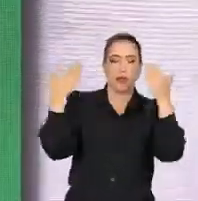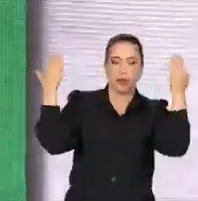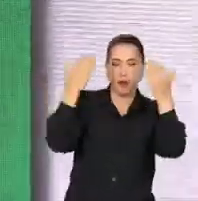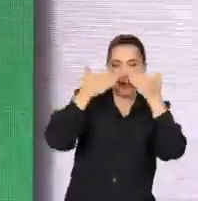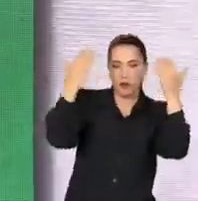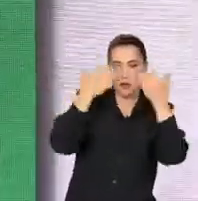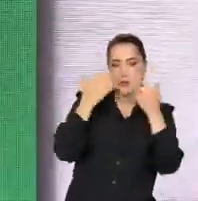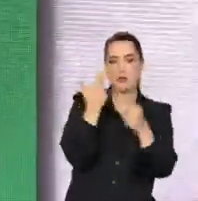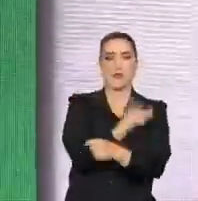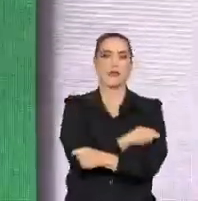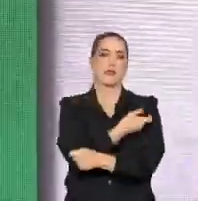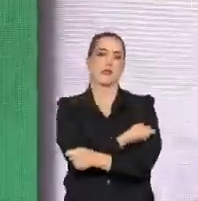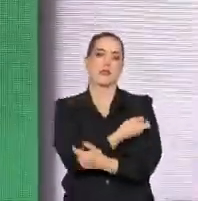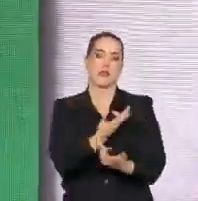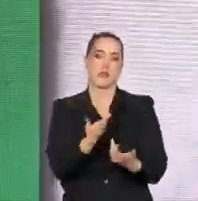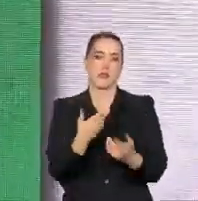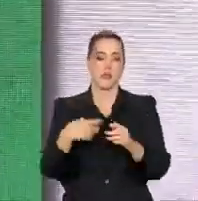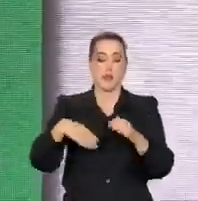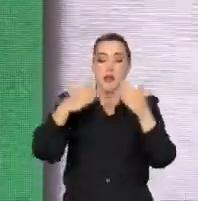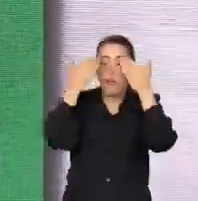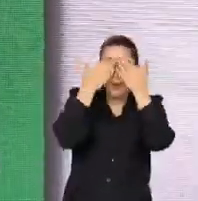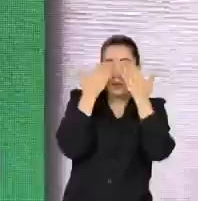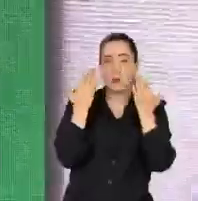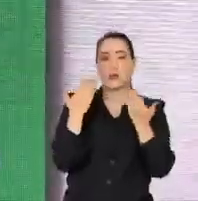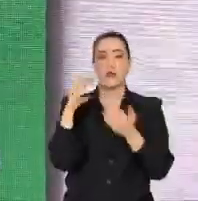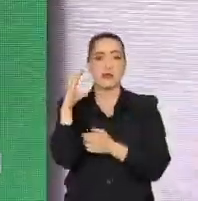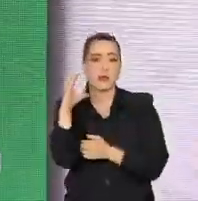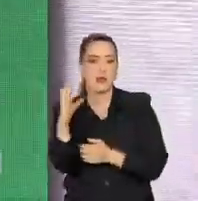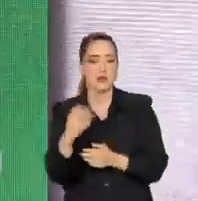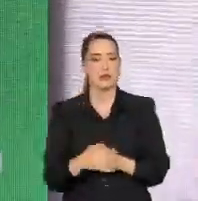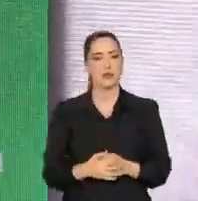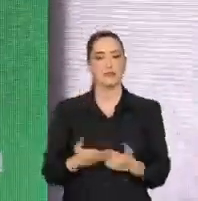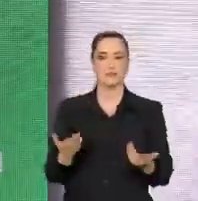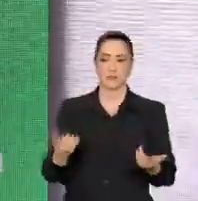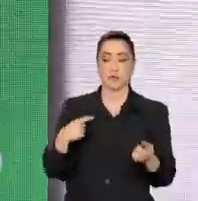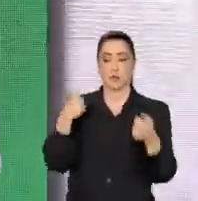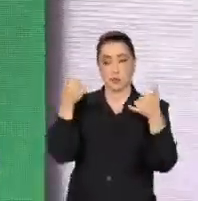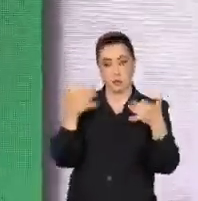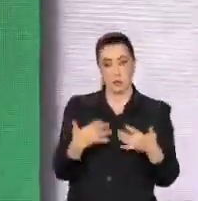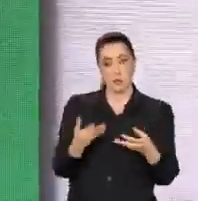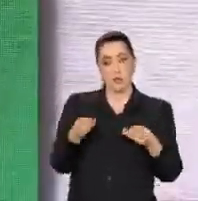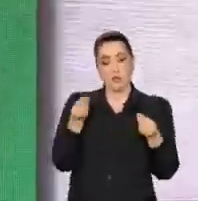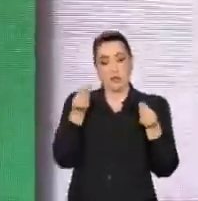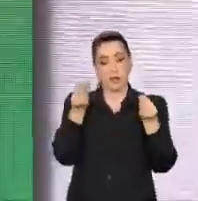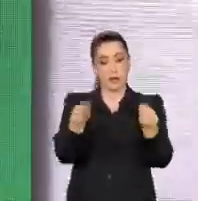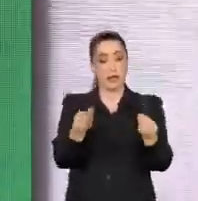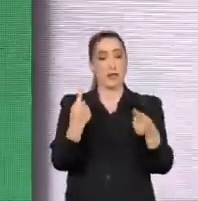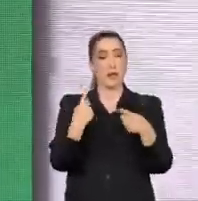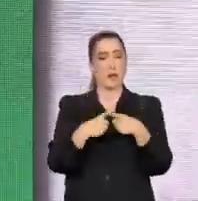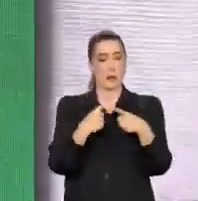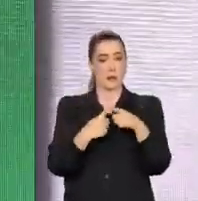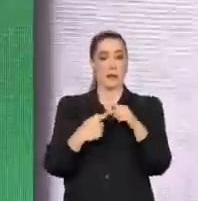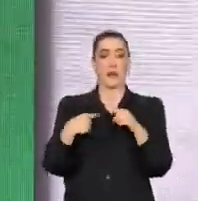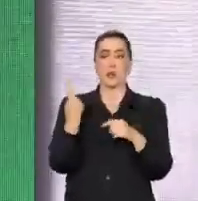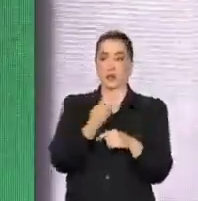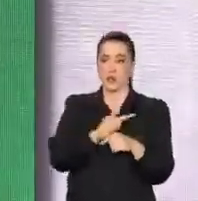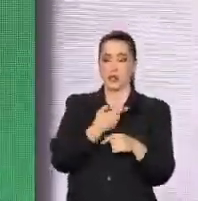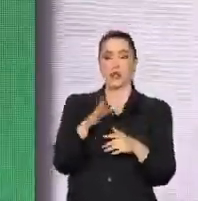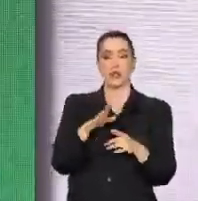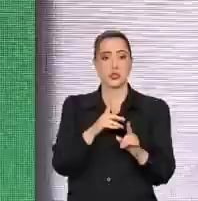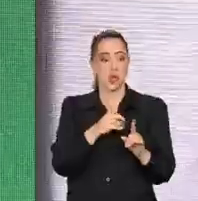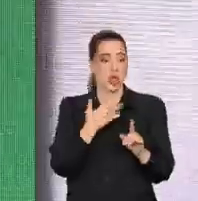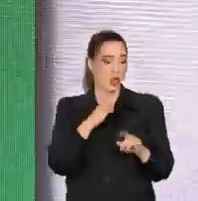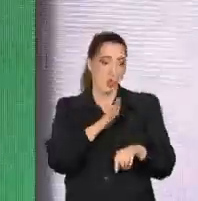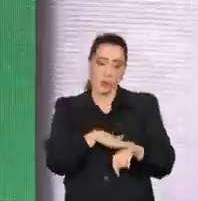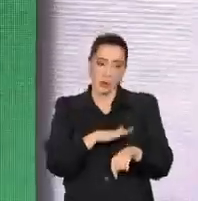ciência e a tecnologia é importante para os avanços de um país. Então, nós estamos falando aqui é de garantir, porque nós todos aqui estamos numa passagem, e